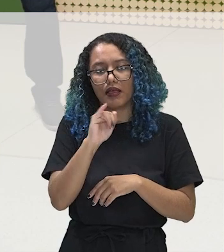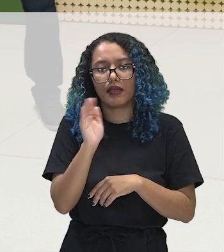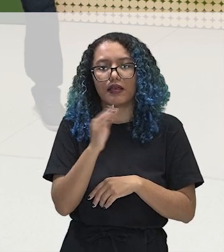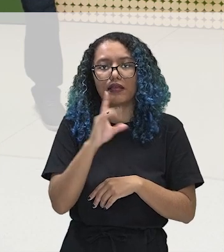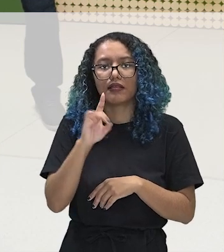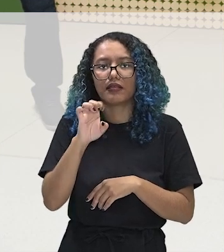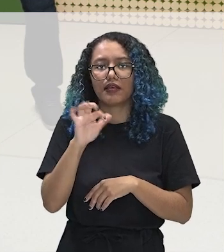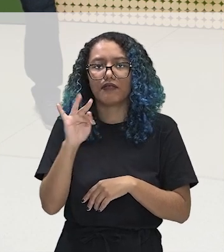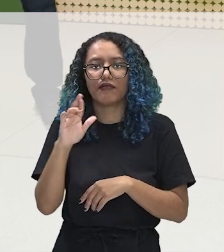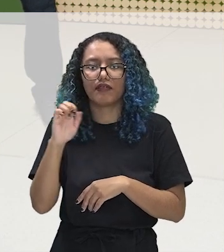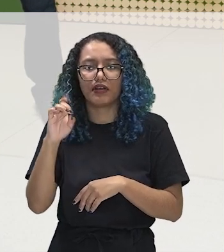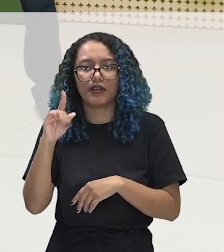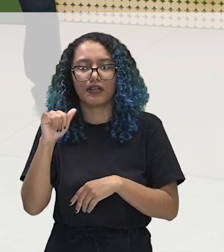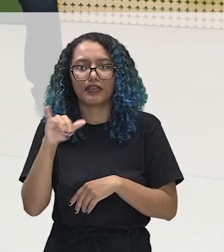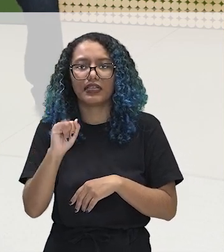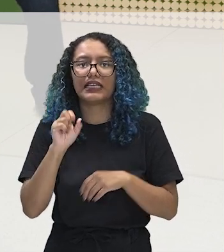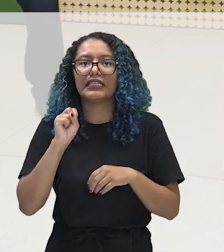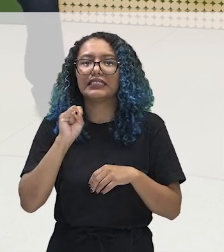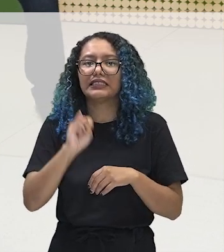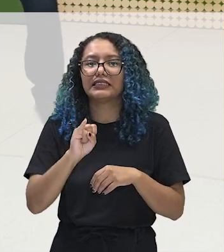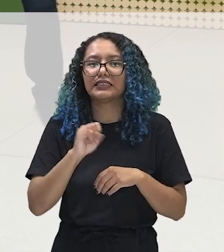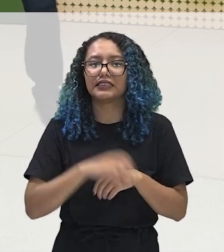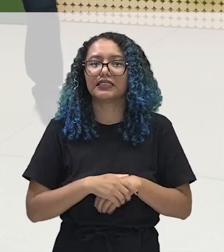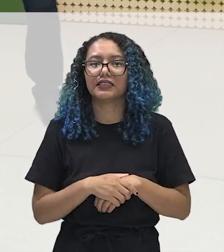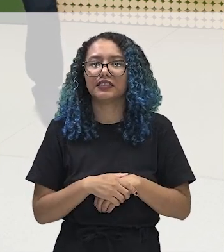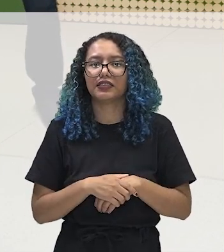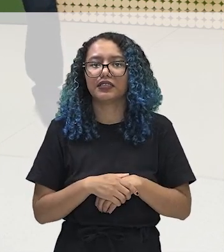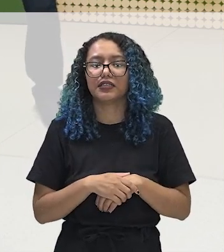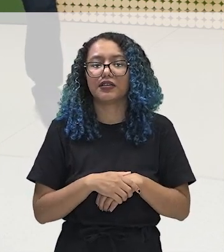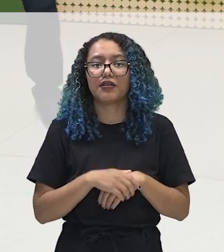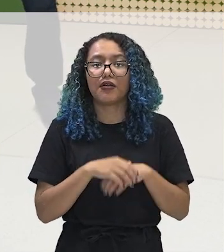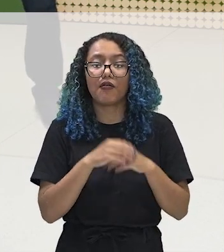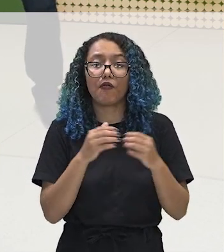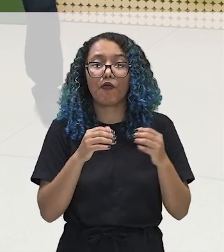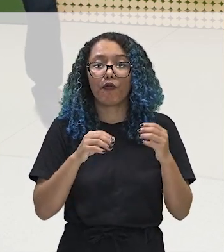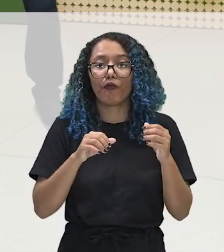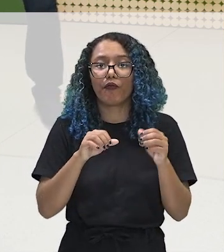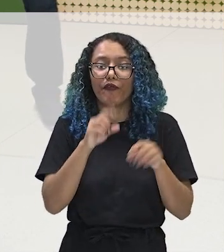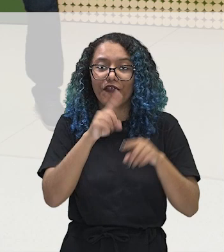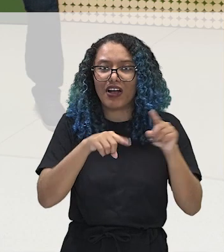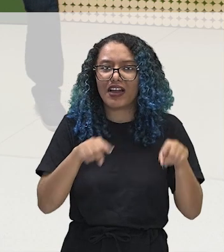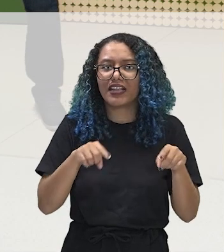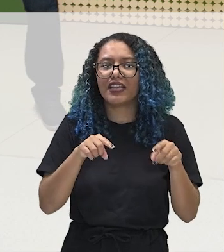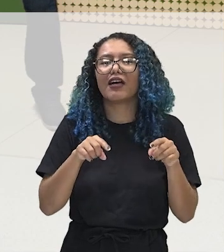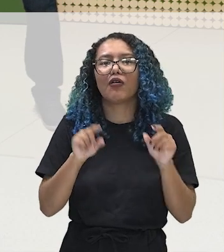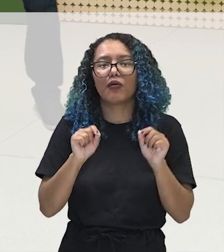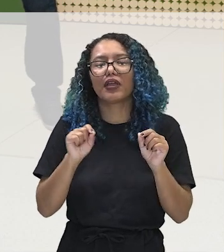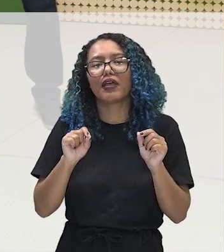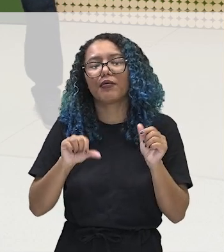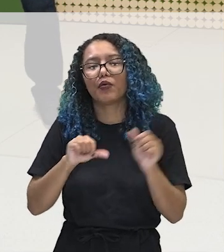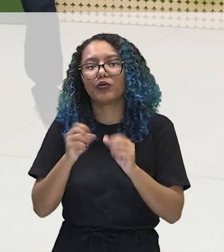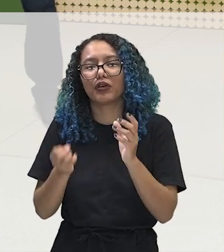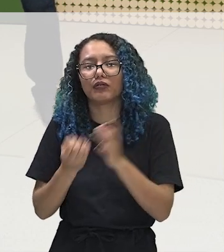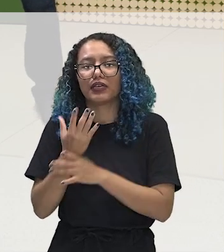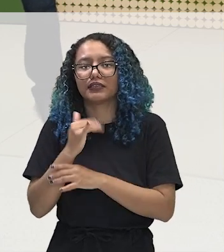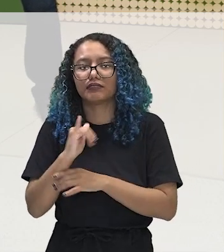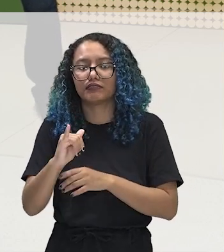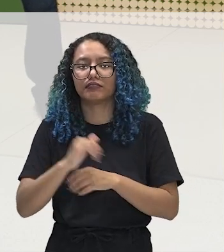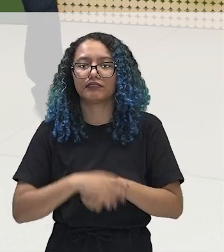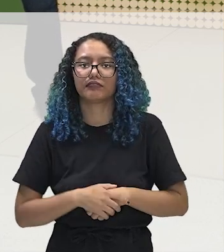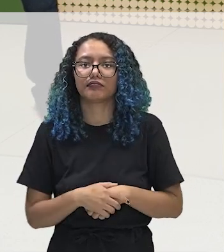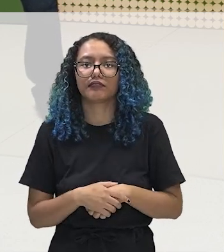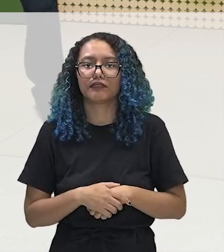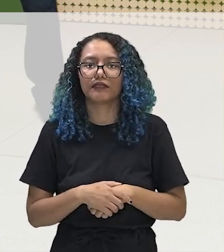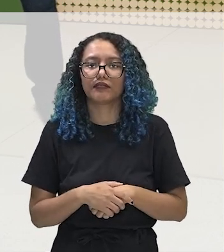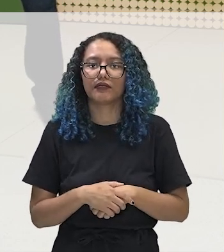fluxo magnético varia, isso vai gerar um campo elétrico, ou seja, uma corrente elétrica. Então, ó, não se esqueçam, pessoal,